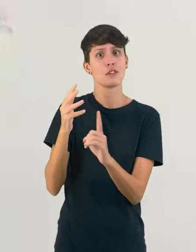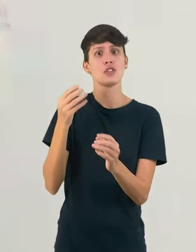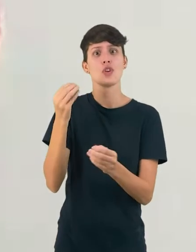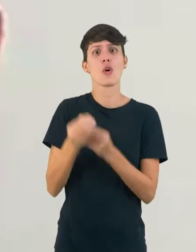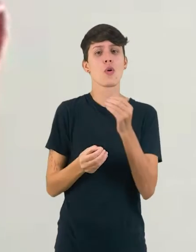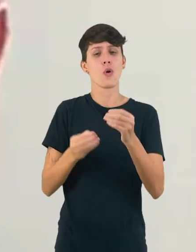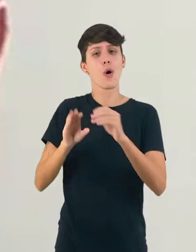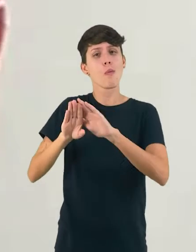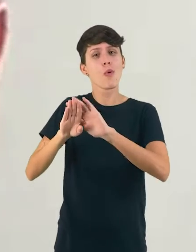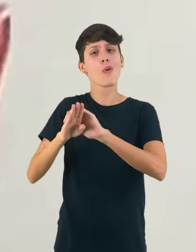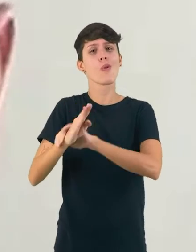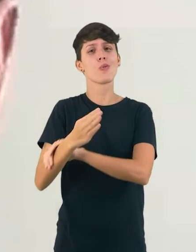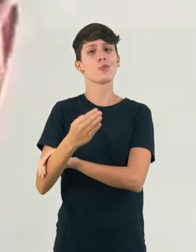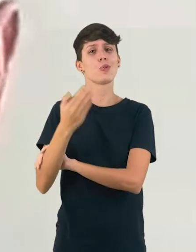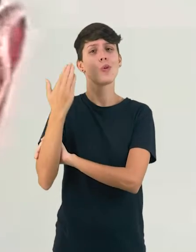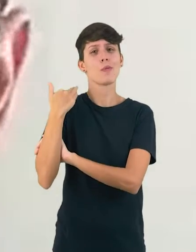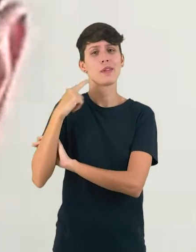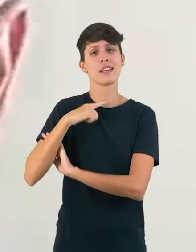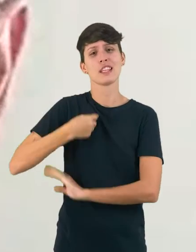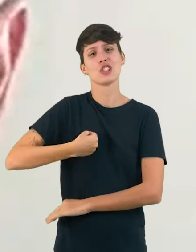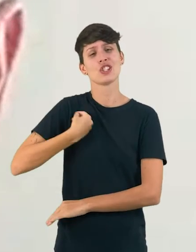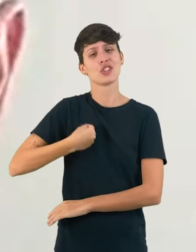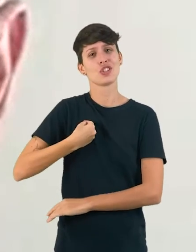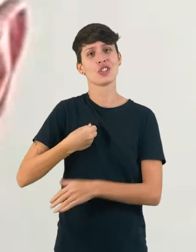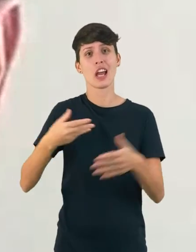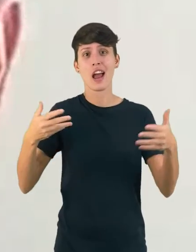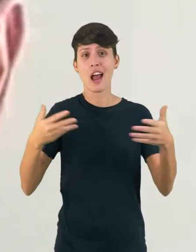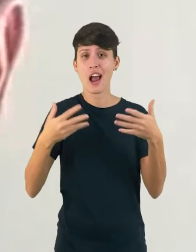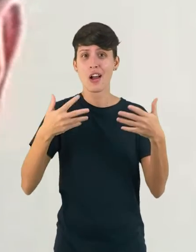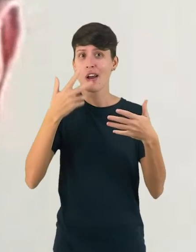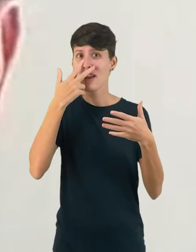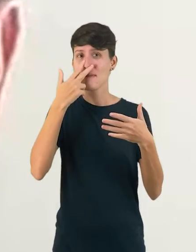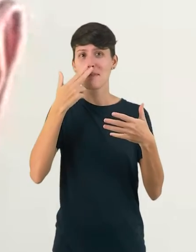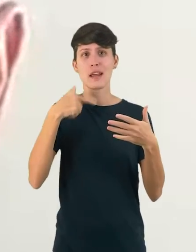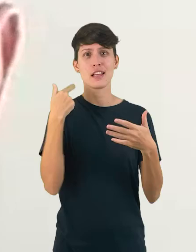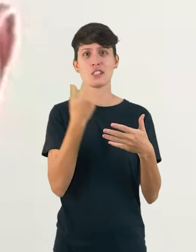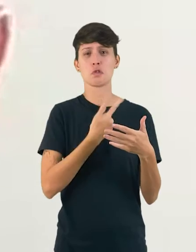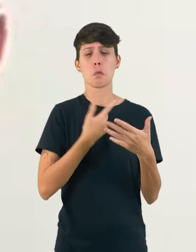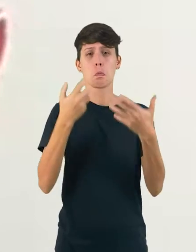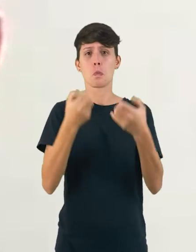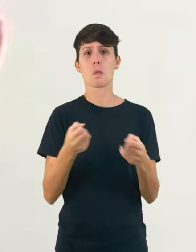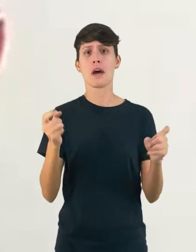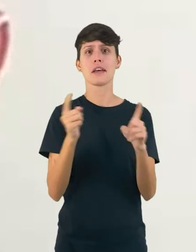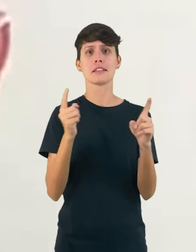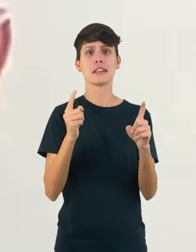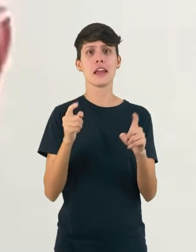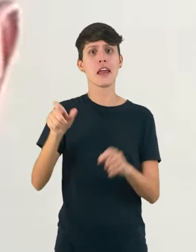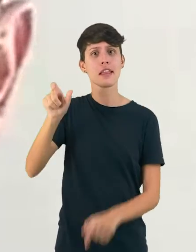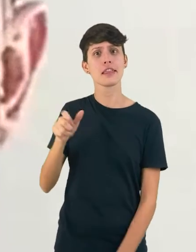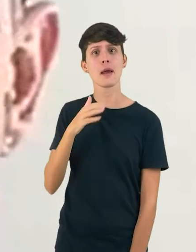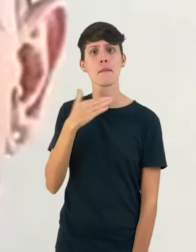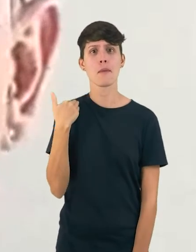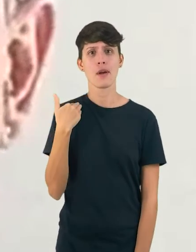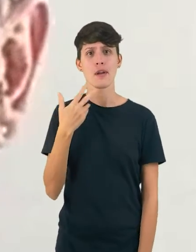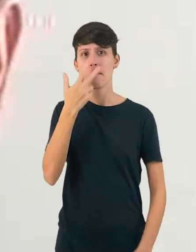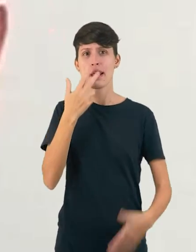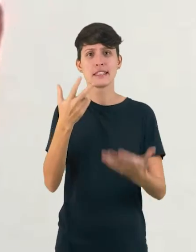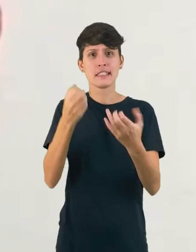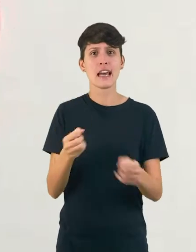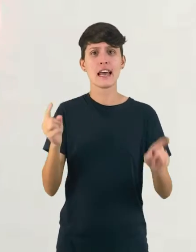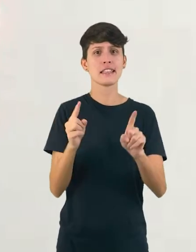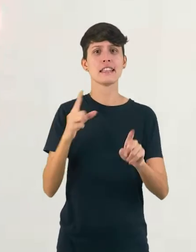isso afetou diretamente os ritos, de um modo em geral, porque agora nós estamos num estágio de negação